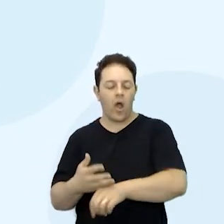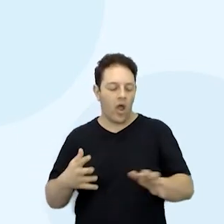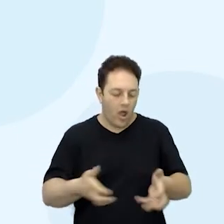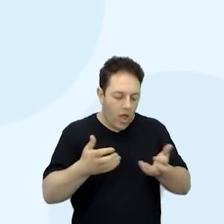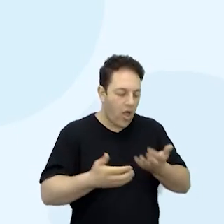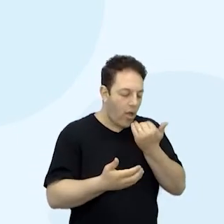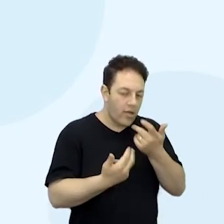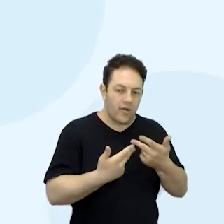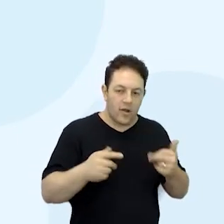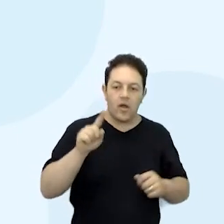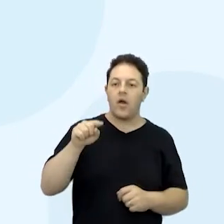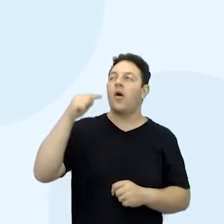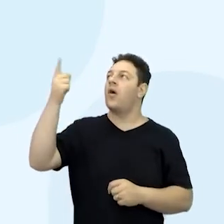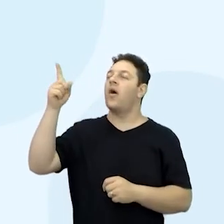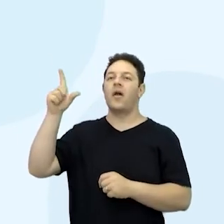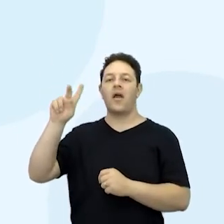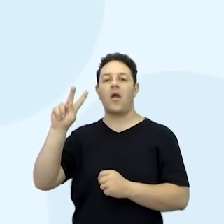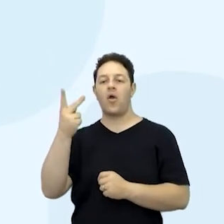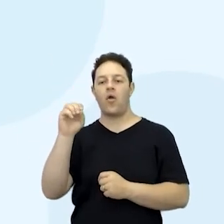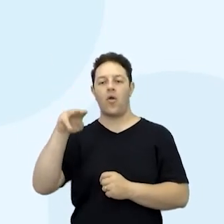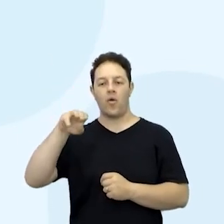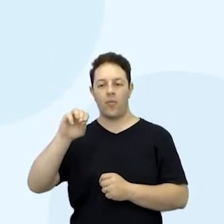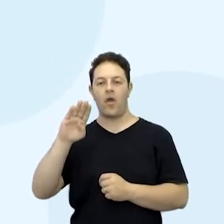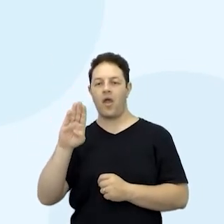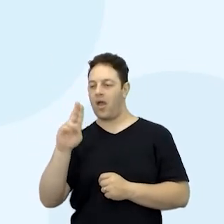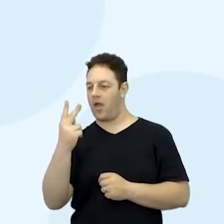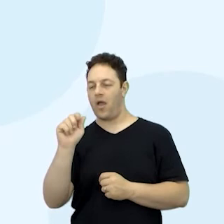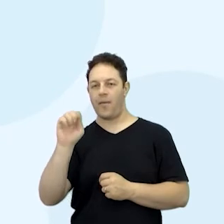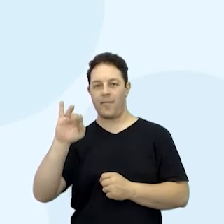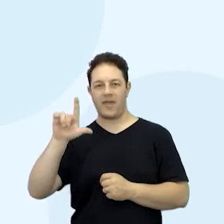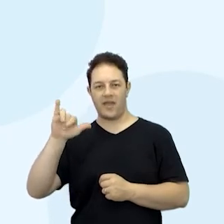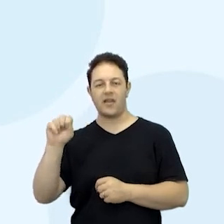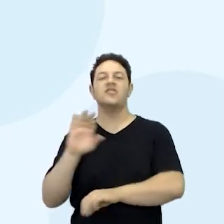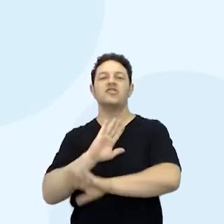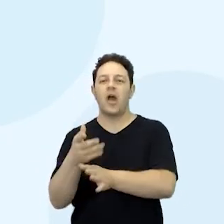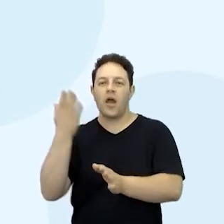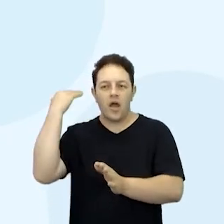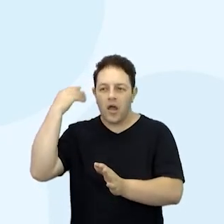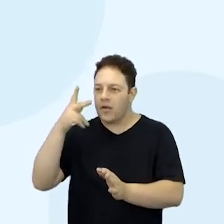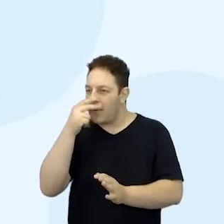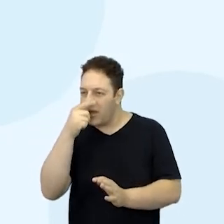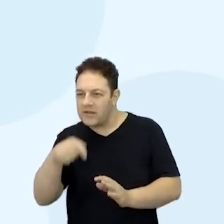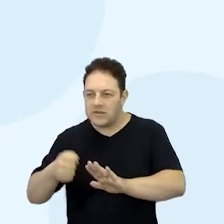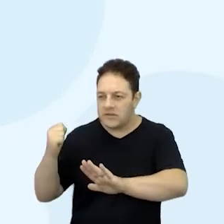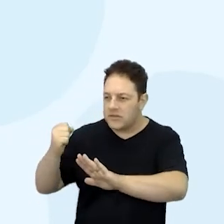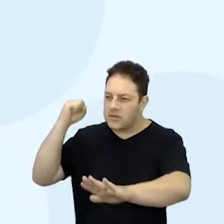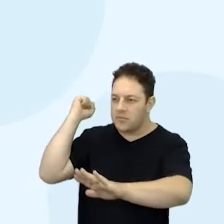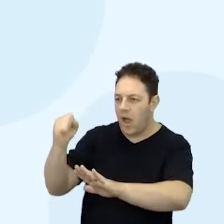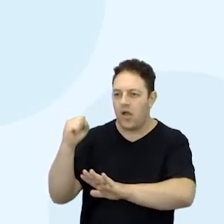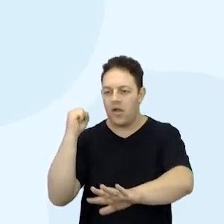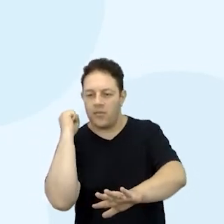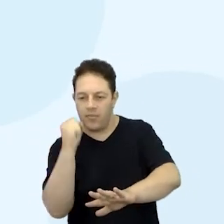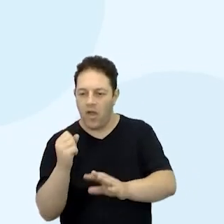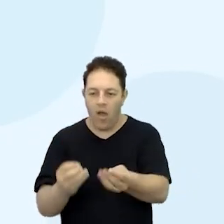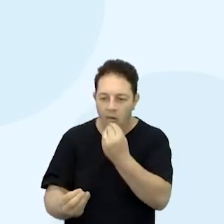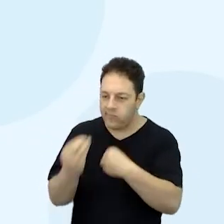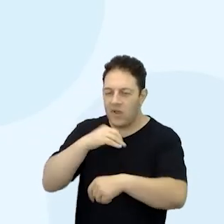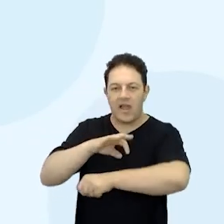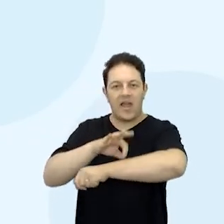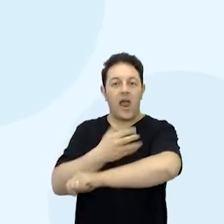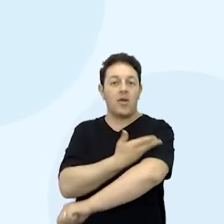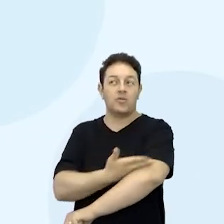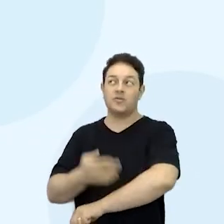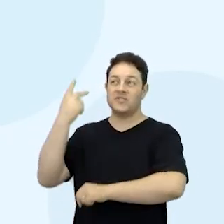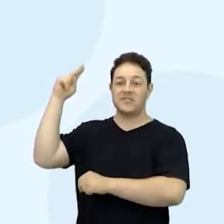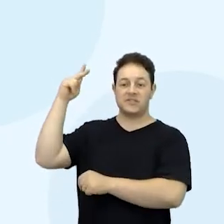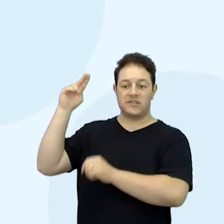construção por exemplo de instrumentos então ele já tem a caça inserida ali na sua na sua sociedade